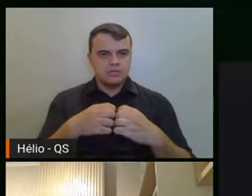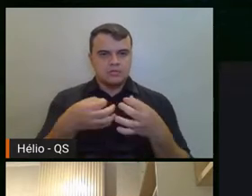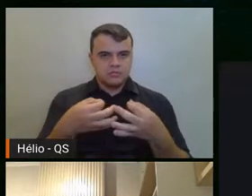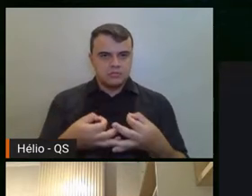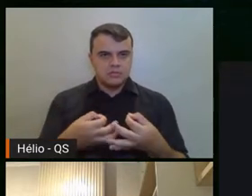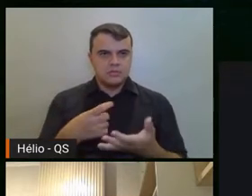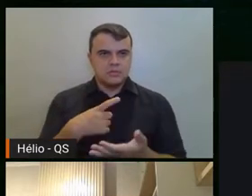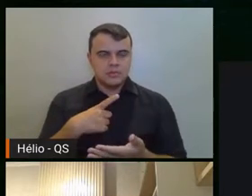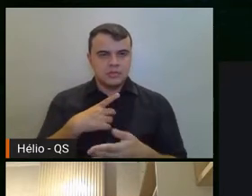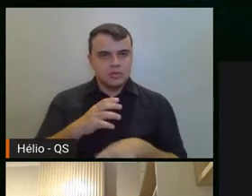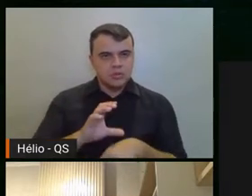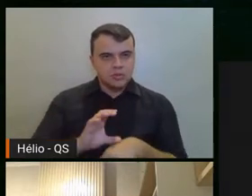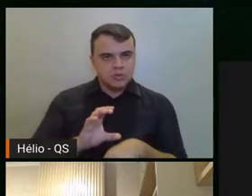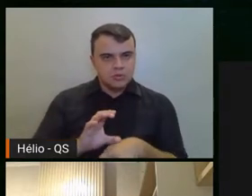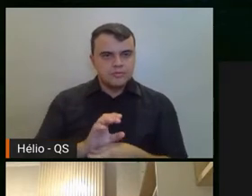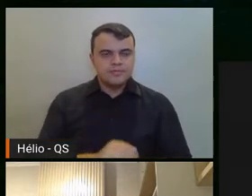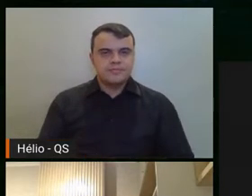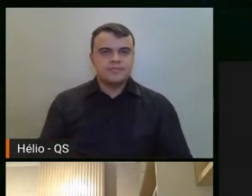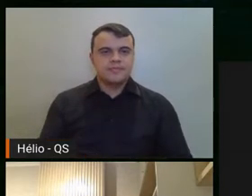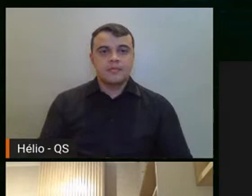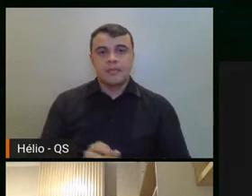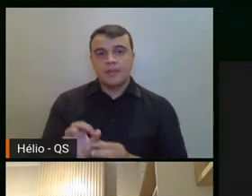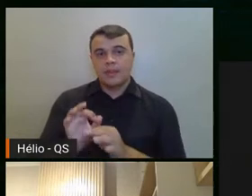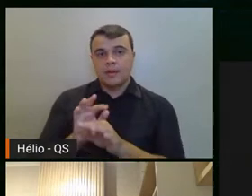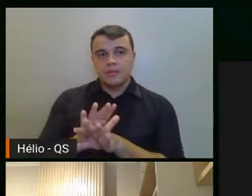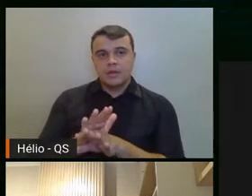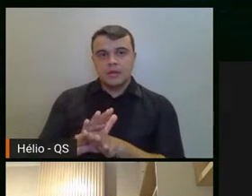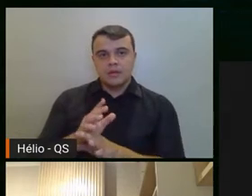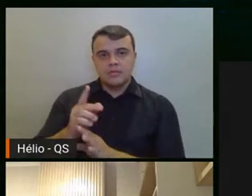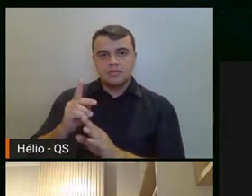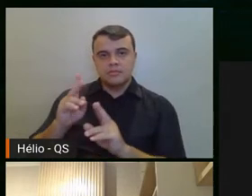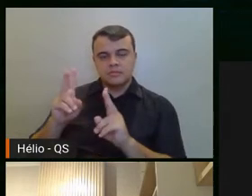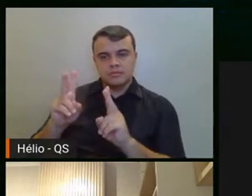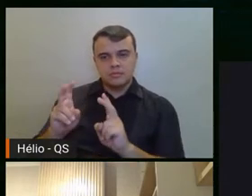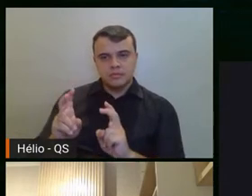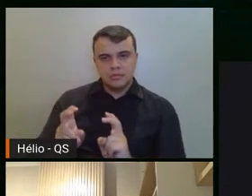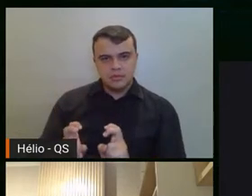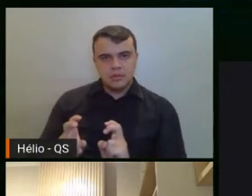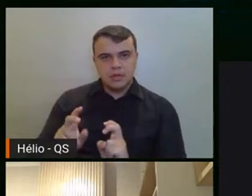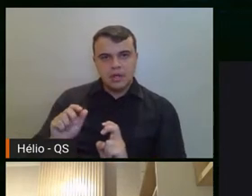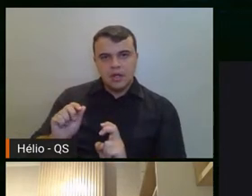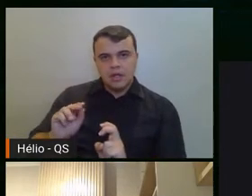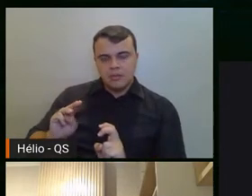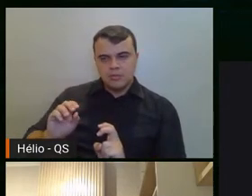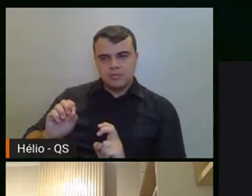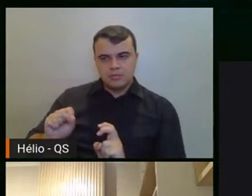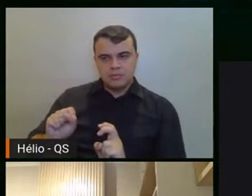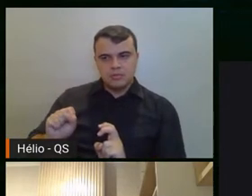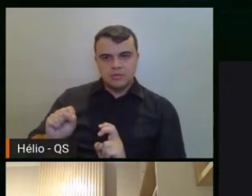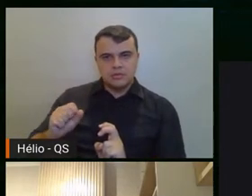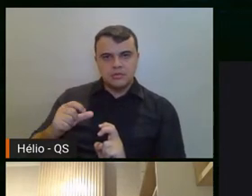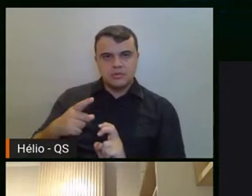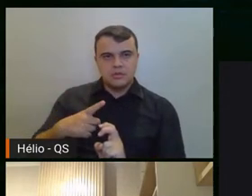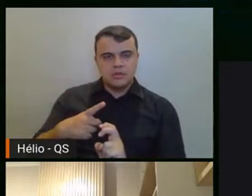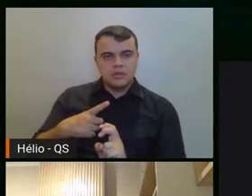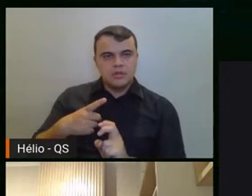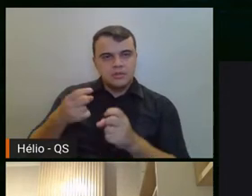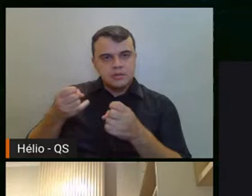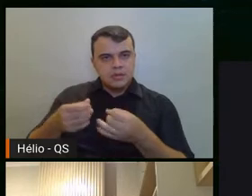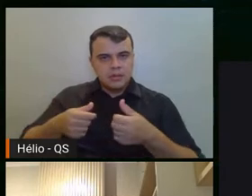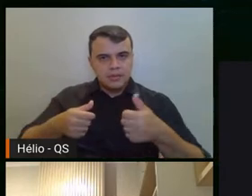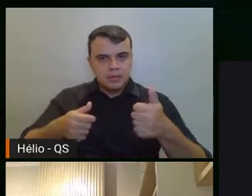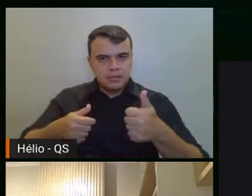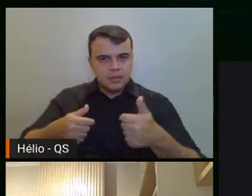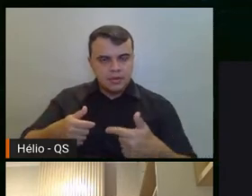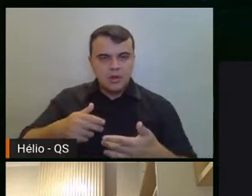dentro da jornada e para fechar né tem os conteúdos aí de aws para vocês terem aqui um pouco dos primeiros